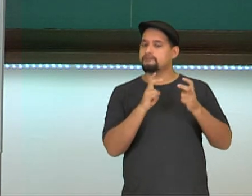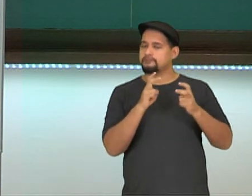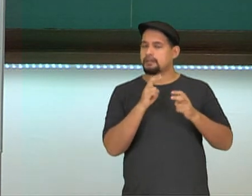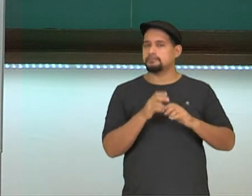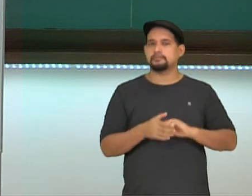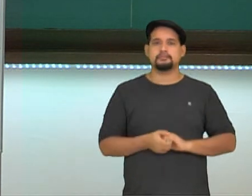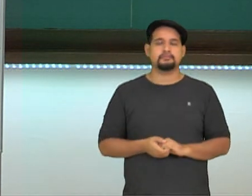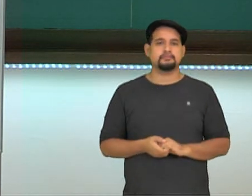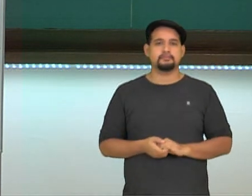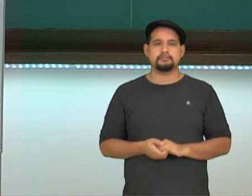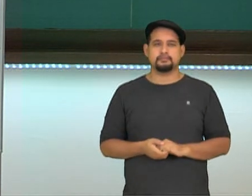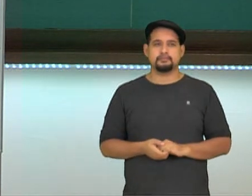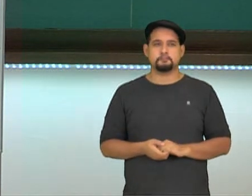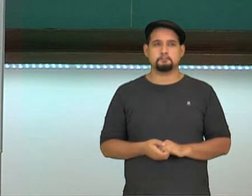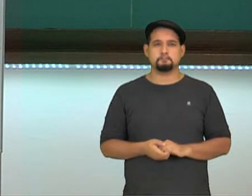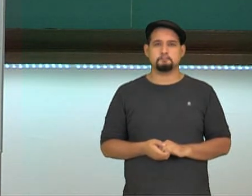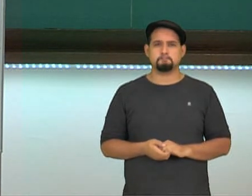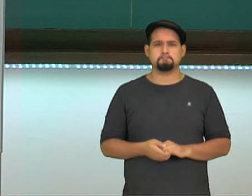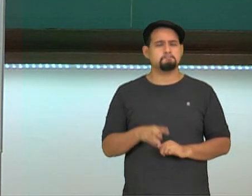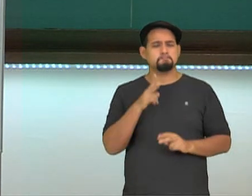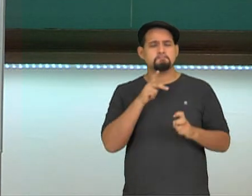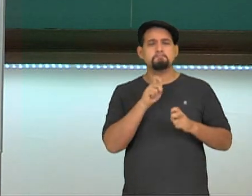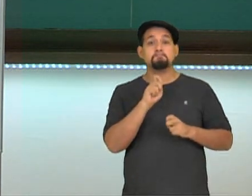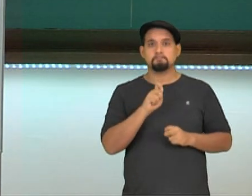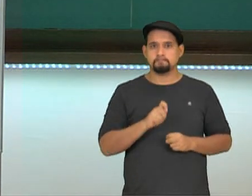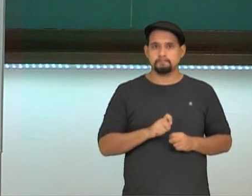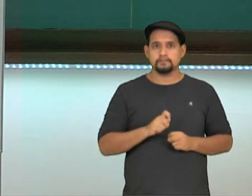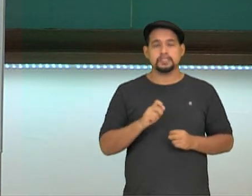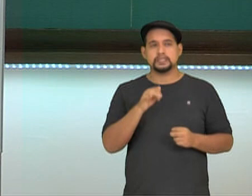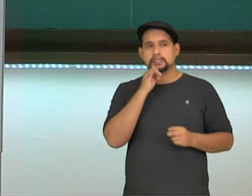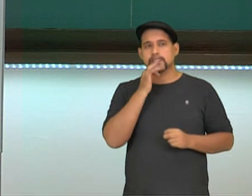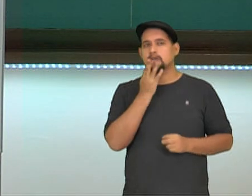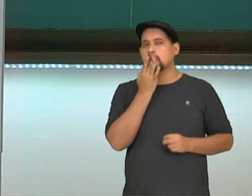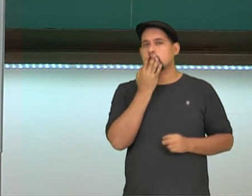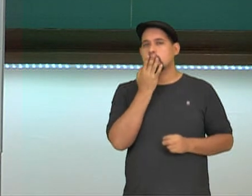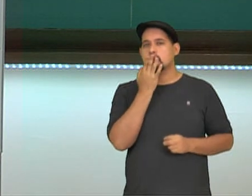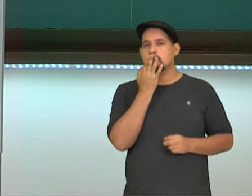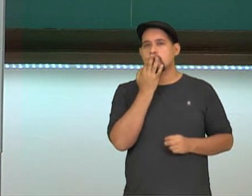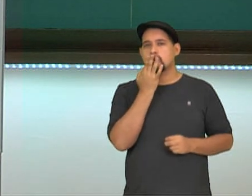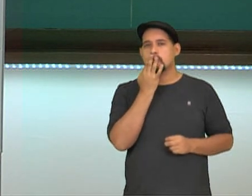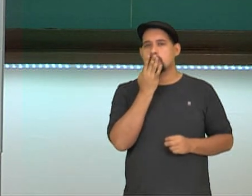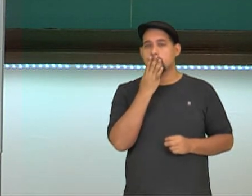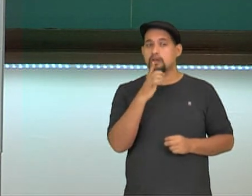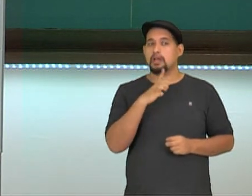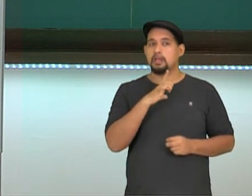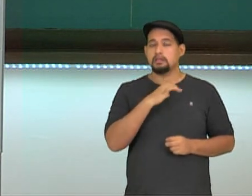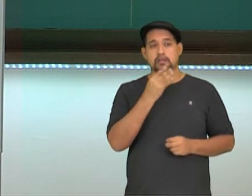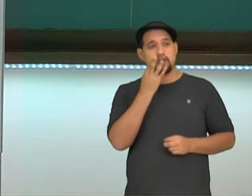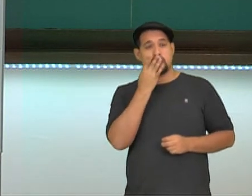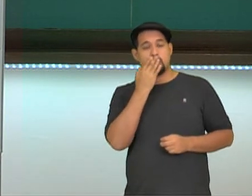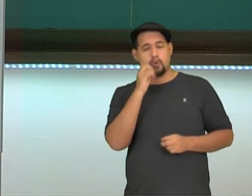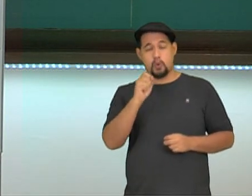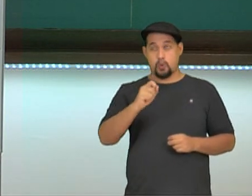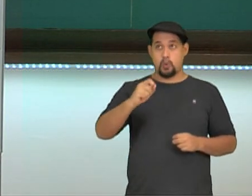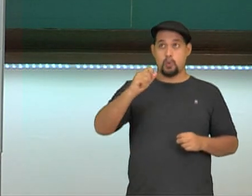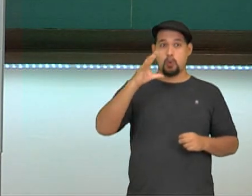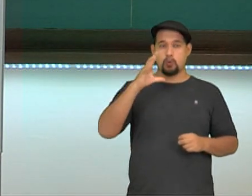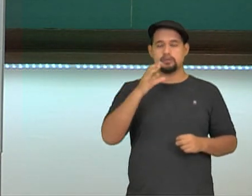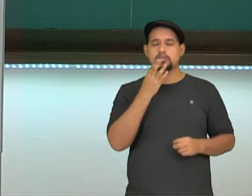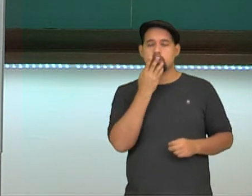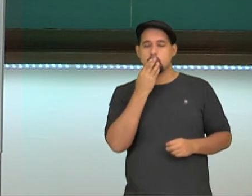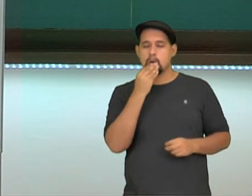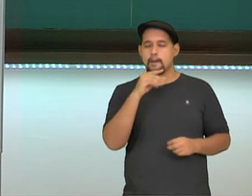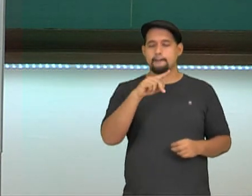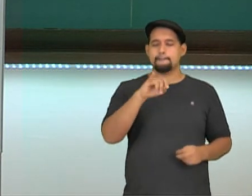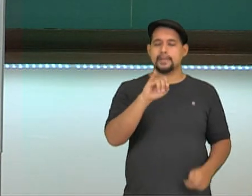ok? Pessoal, o que a gente viu hoje? A gente viu a questão de cor. A cor ela é separada entre cor luz e cor pigmento. A cor luz é aquela